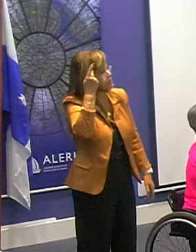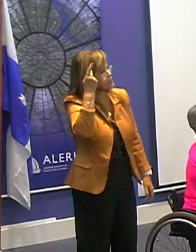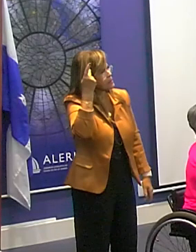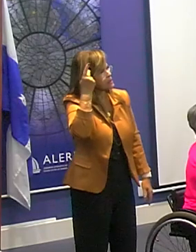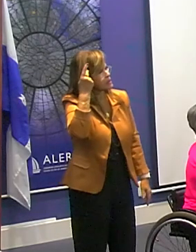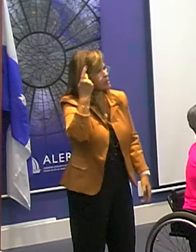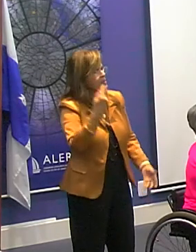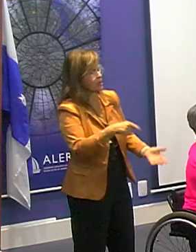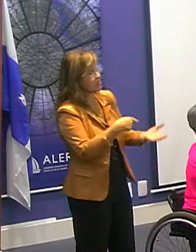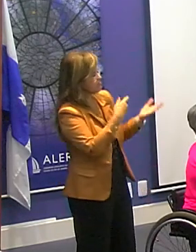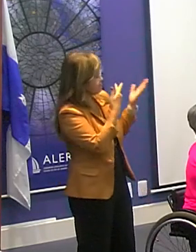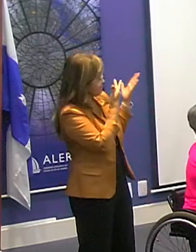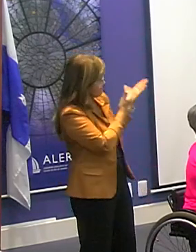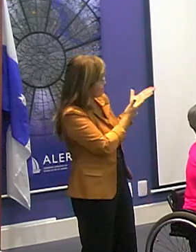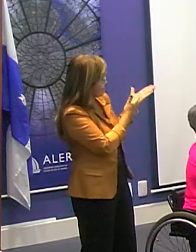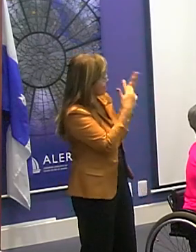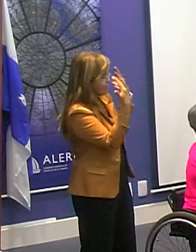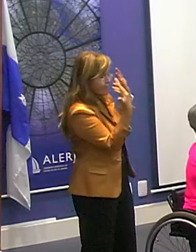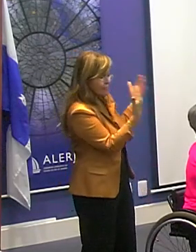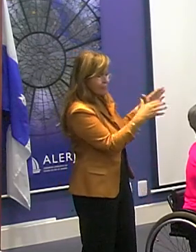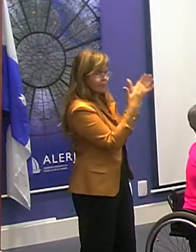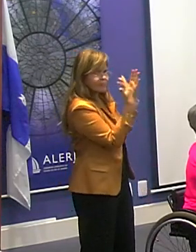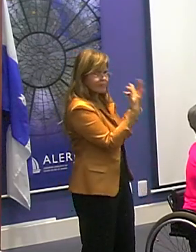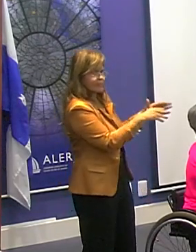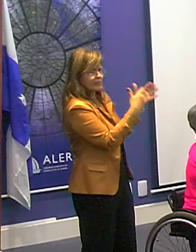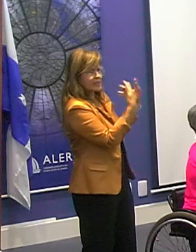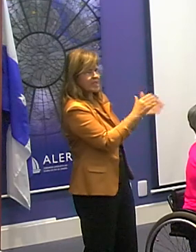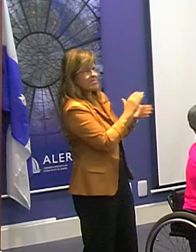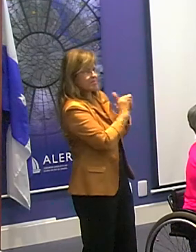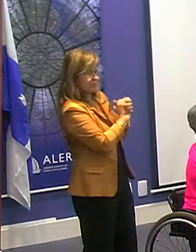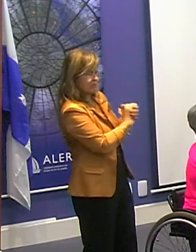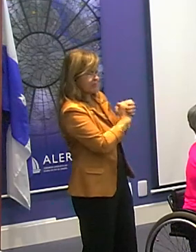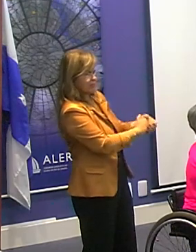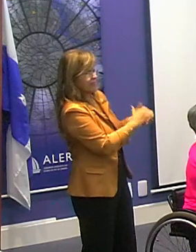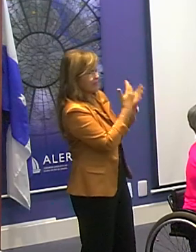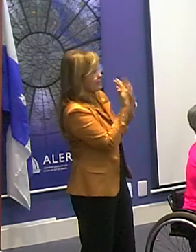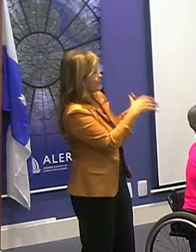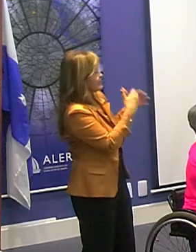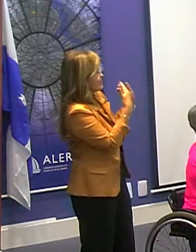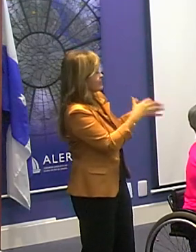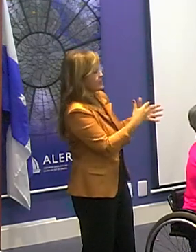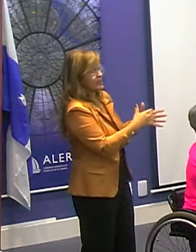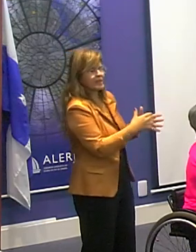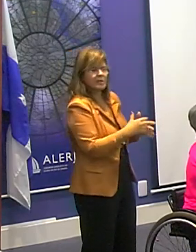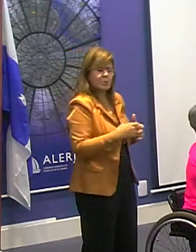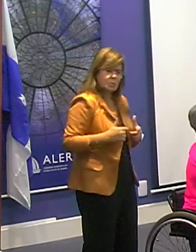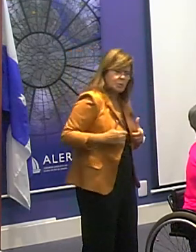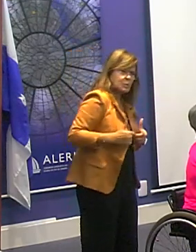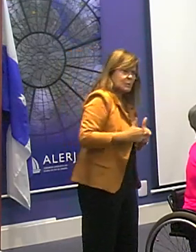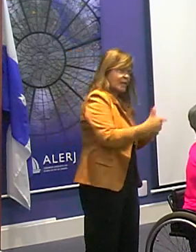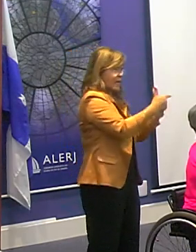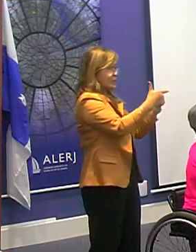muitos elogios a você. Quero desejar a você muito sucesso